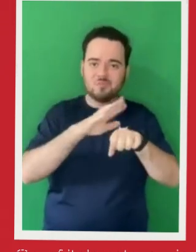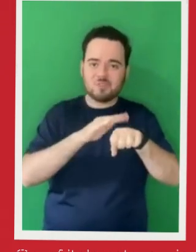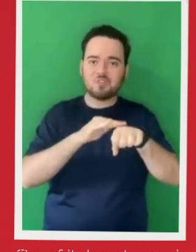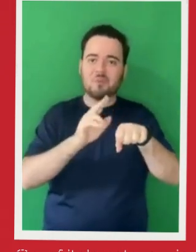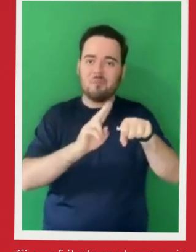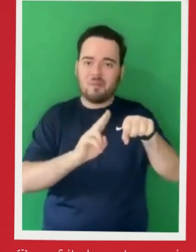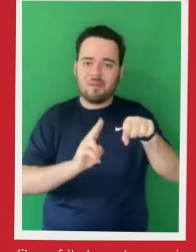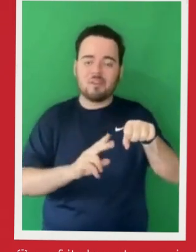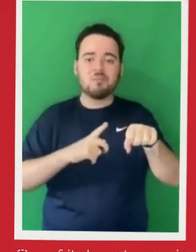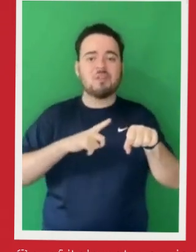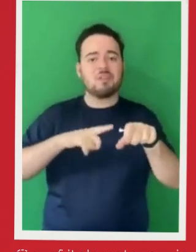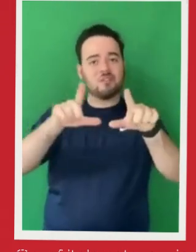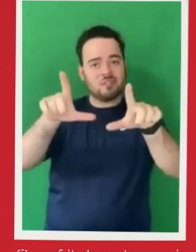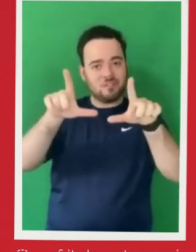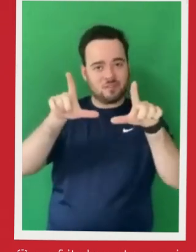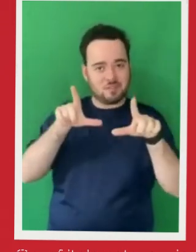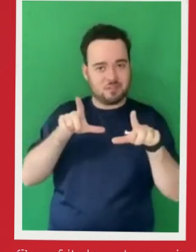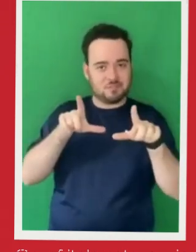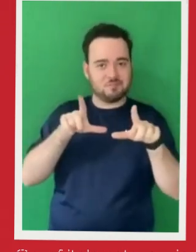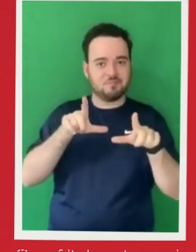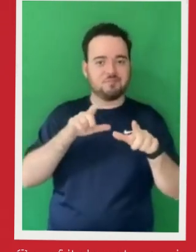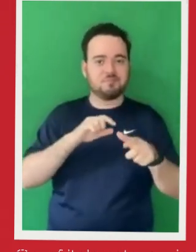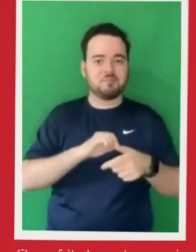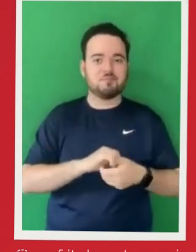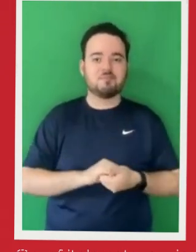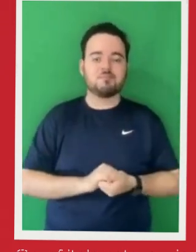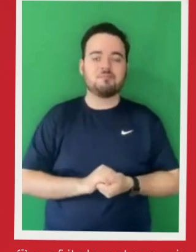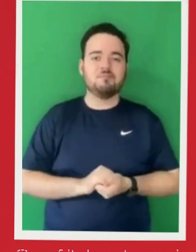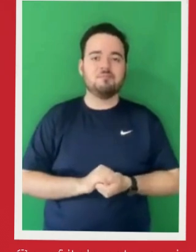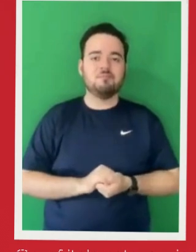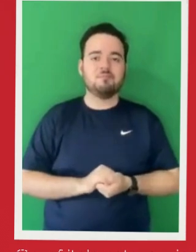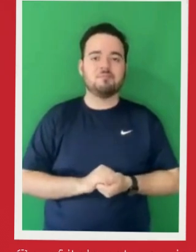recuperar e ter a sua presença para você ter o seu certificado.